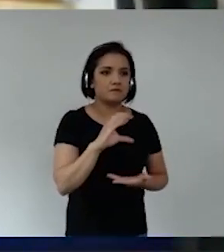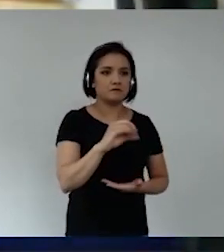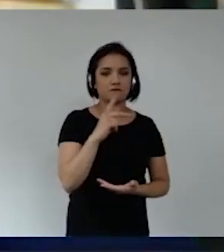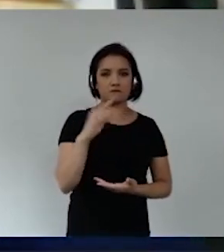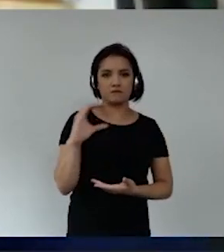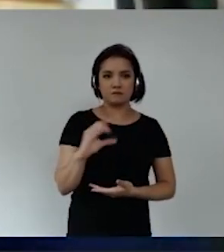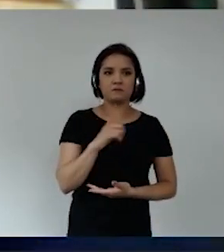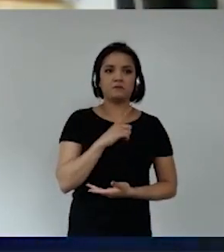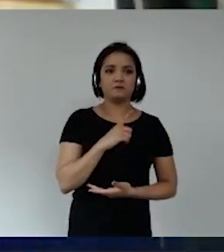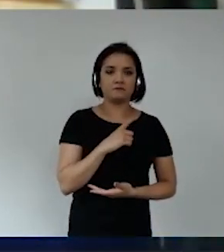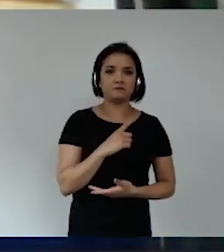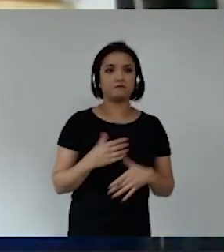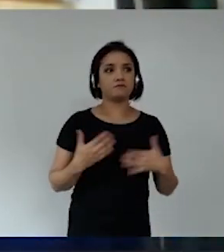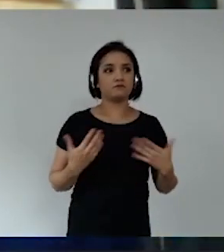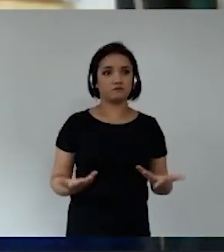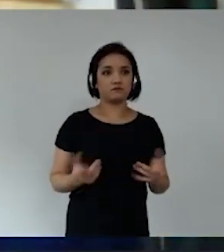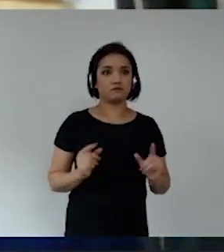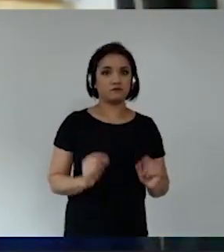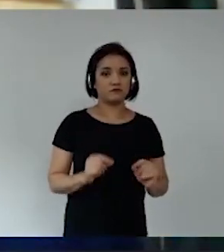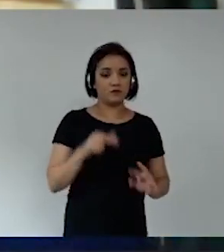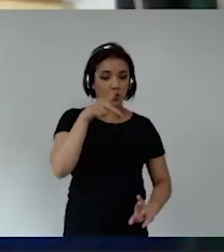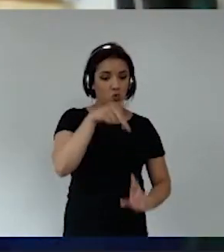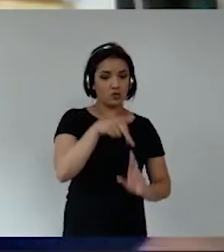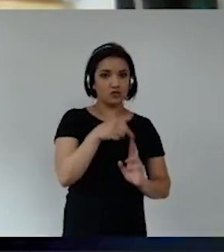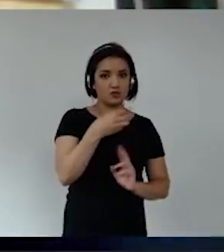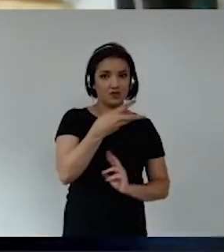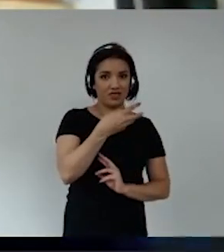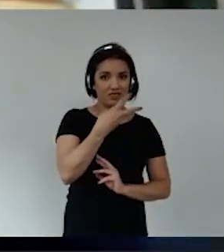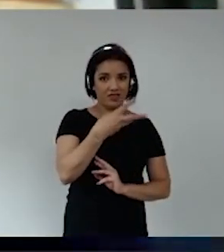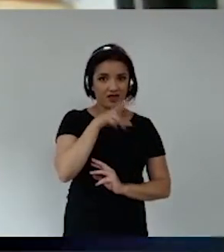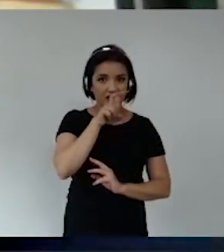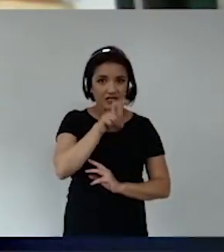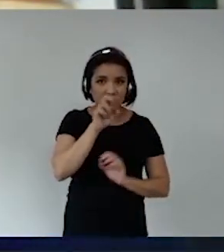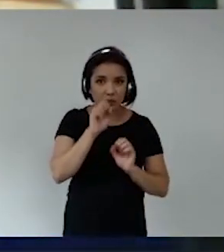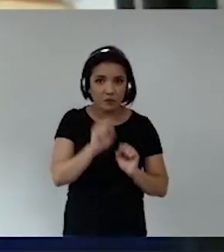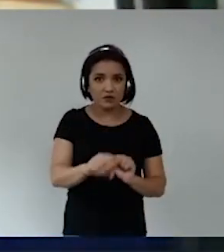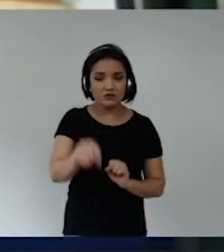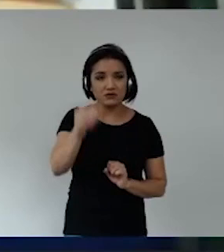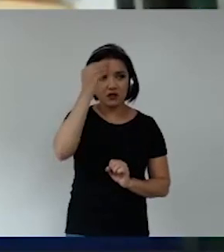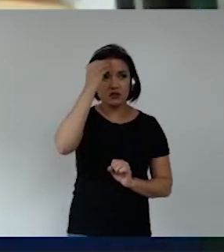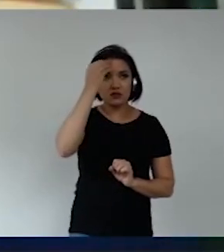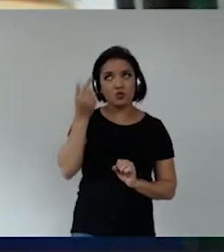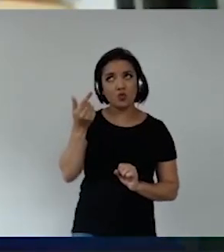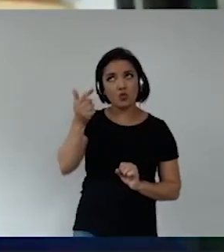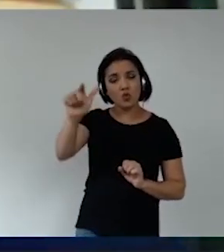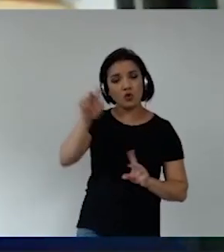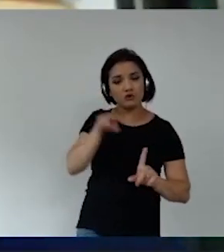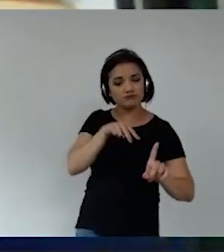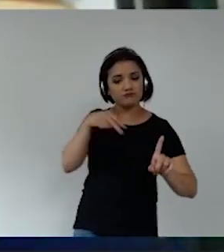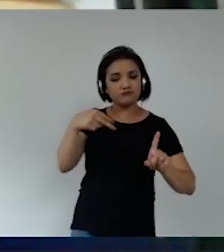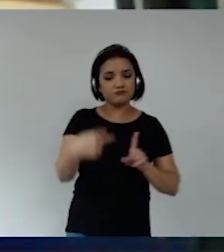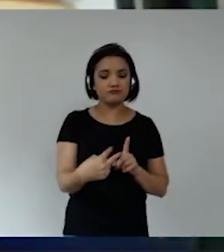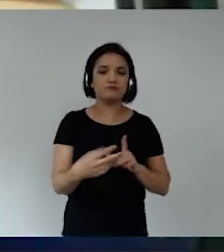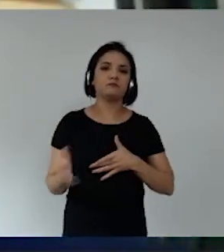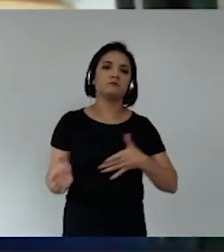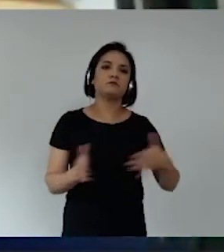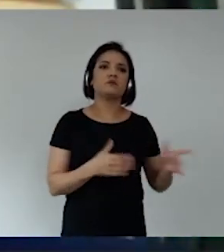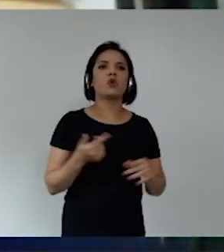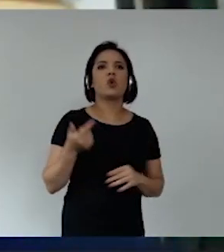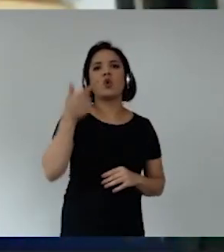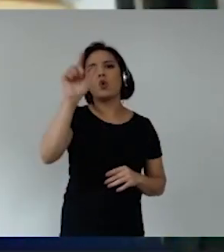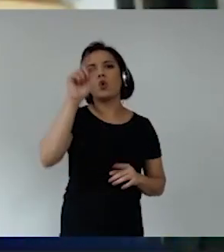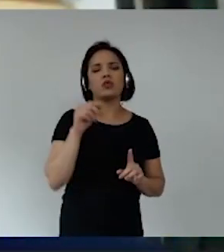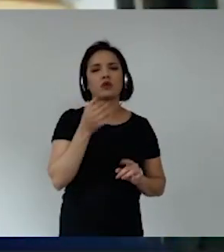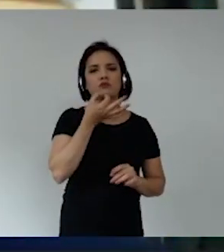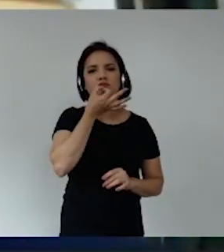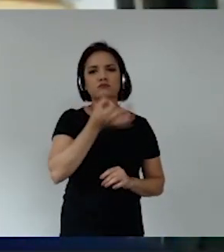trouxe. Creio que esse inciso 35 pode ser interpretado numa outra perspectiva. A outra sugestão que eu